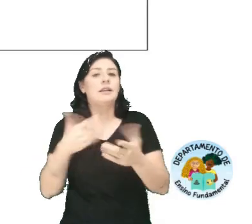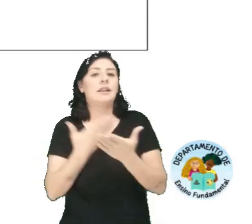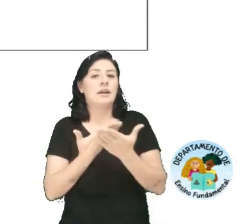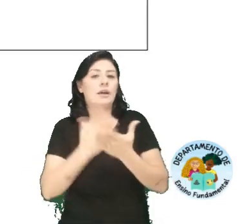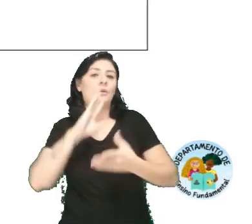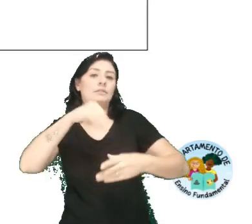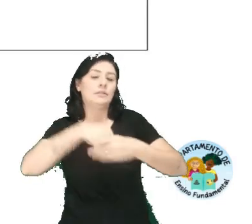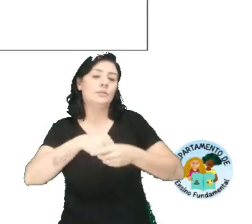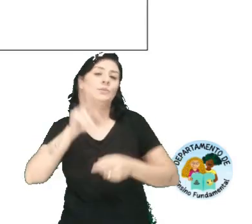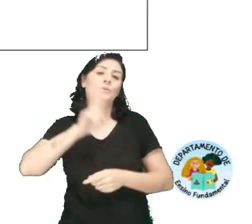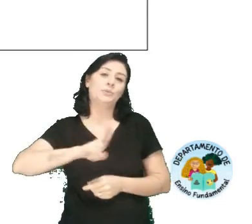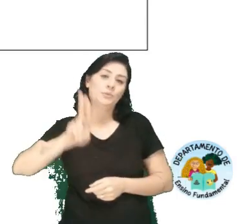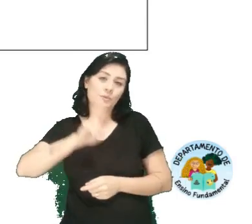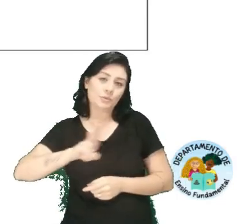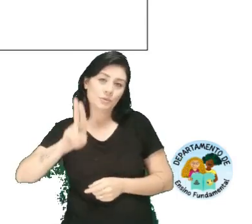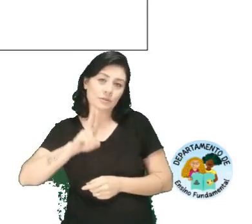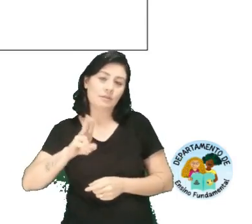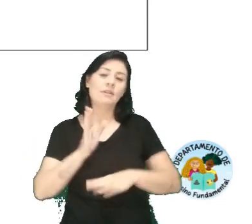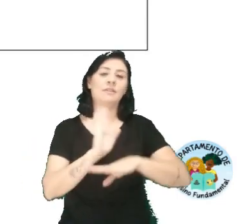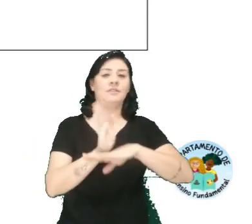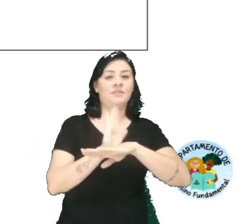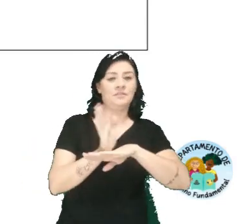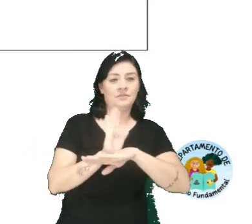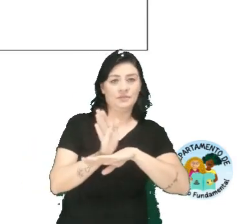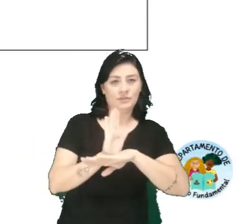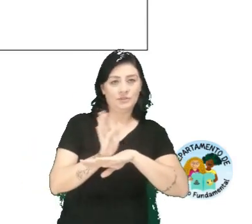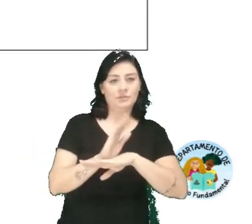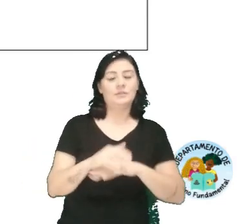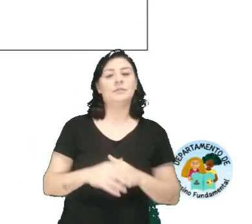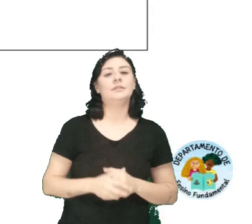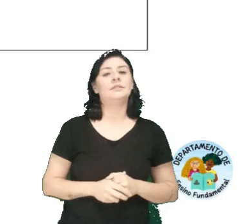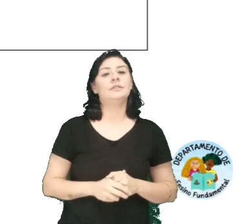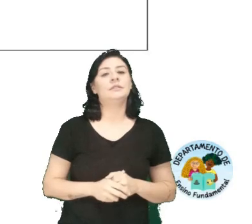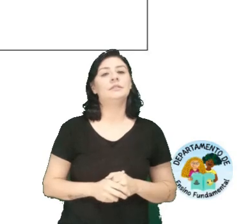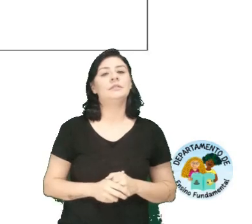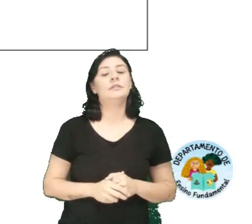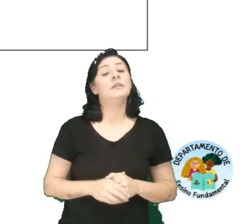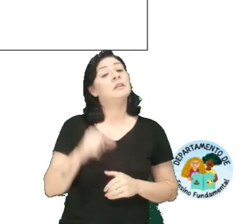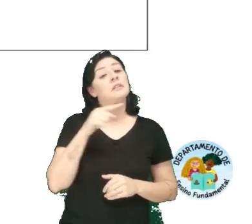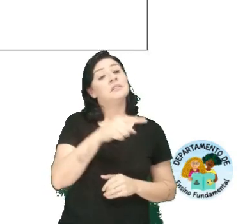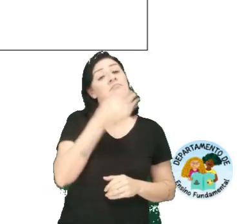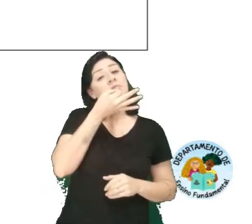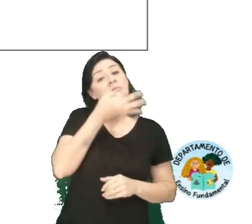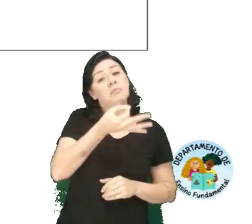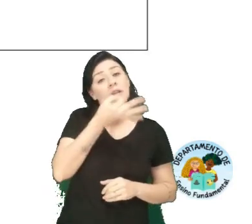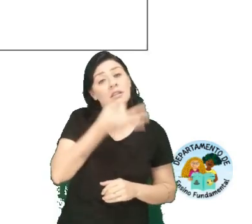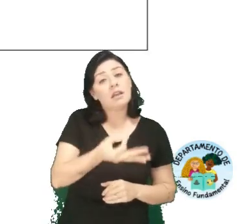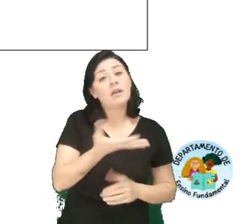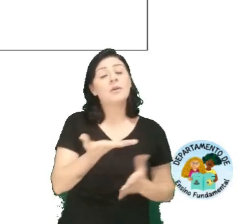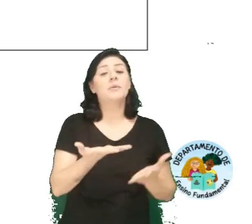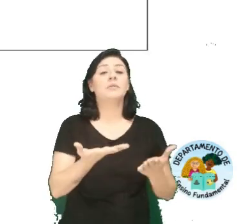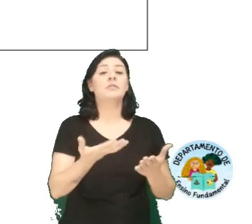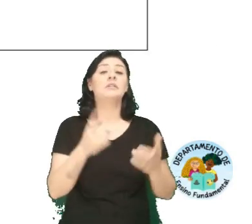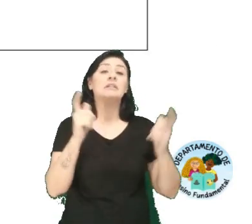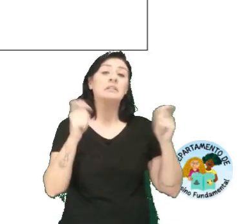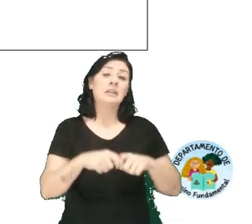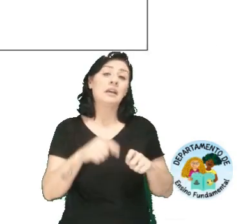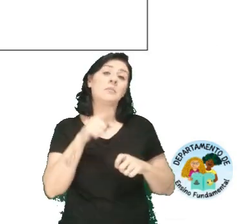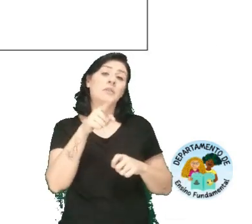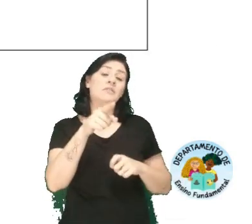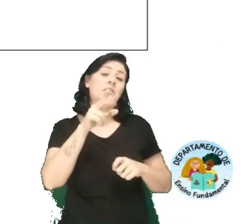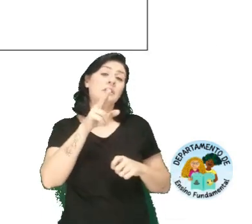aula o uso de vídeos, tá? Então, aqui é uma sugestão, você vai elaborar de acordo